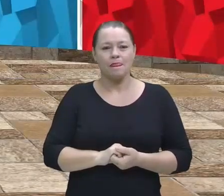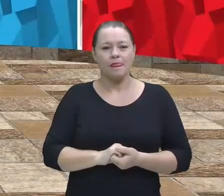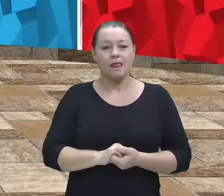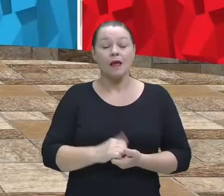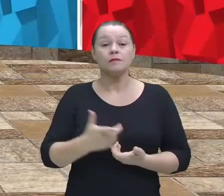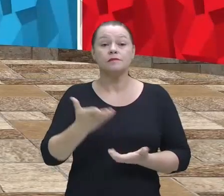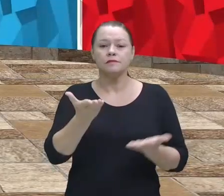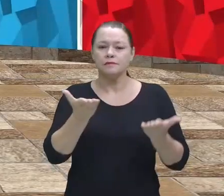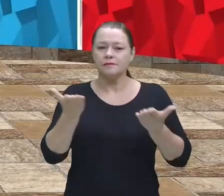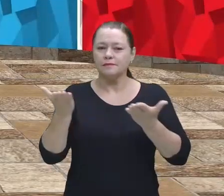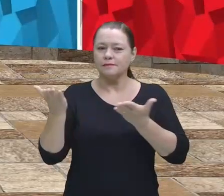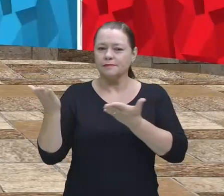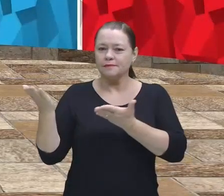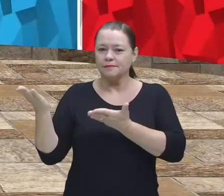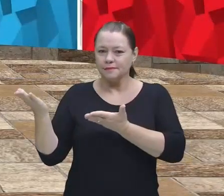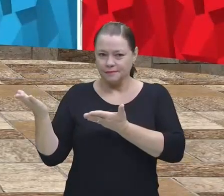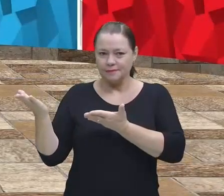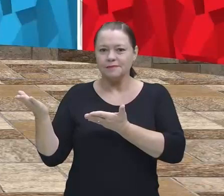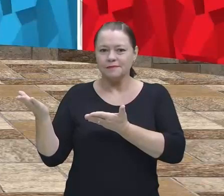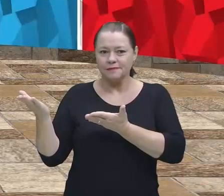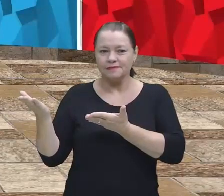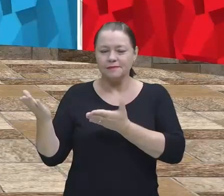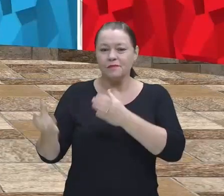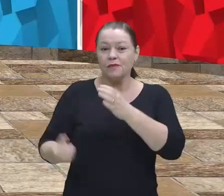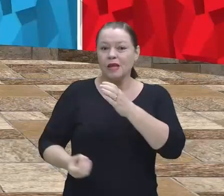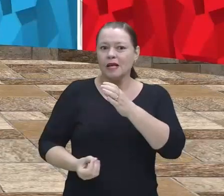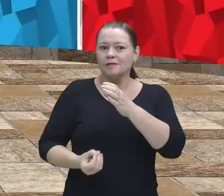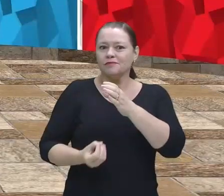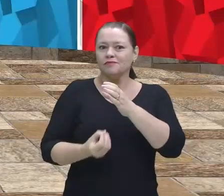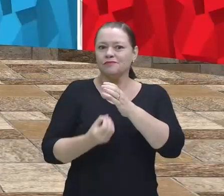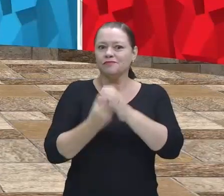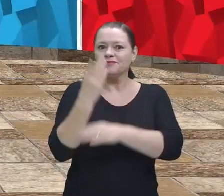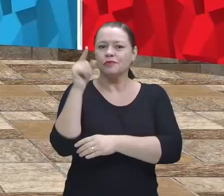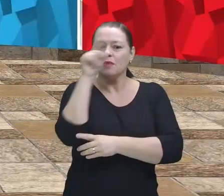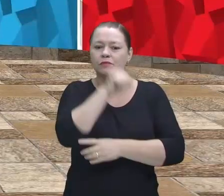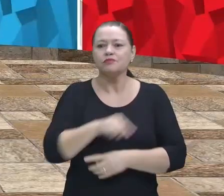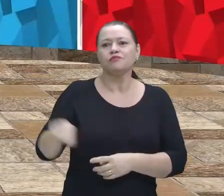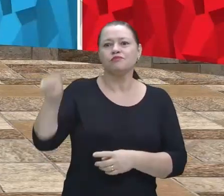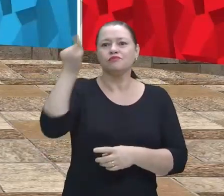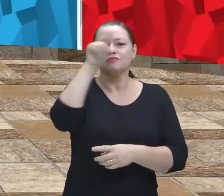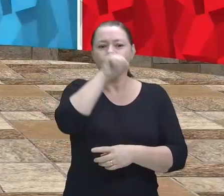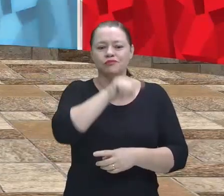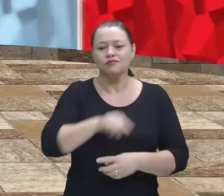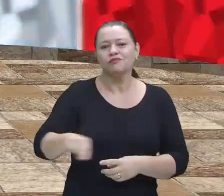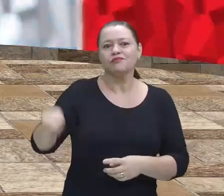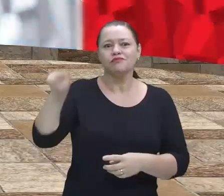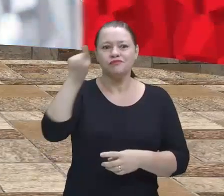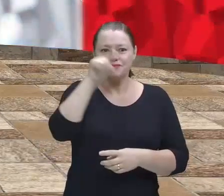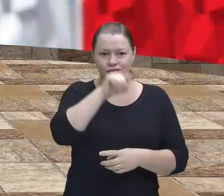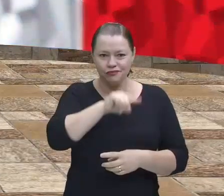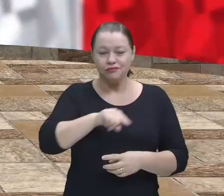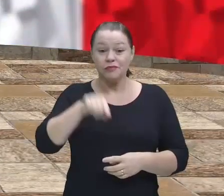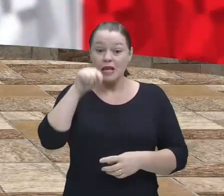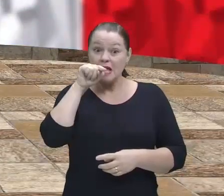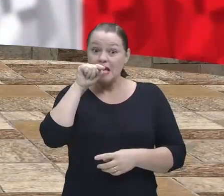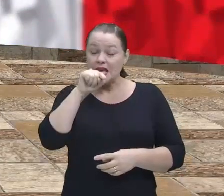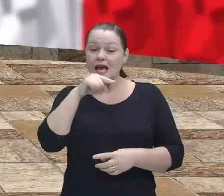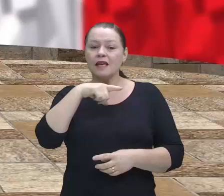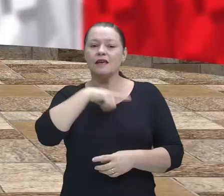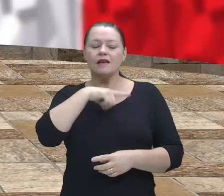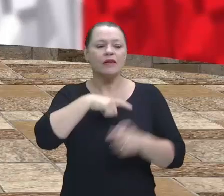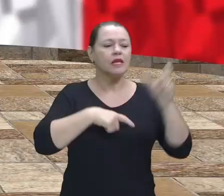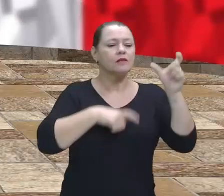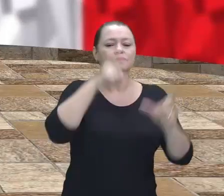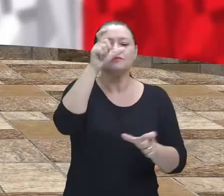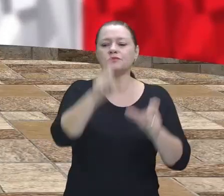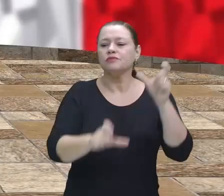Aqui ao meu ladinho vai aparecer uma roleta. E nessa roleta vai ter os